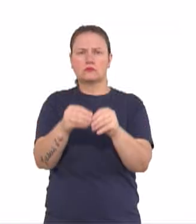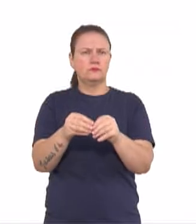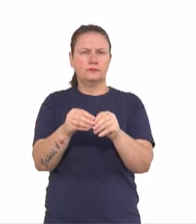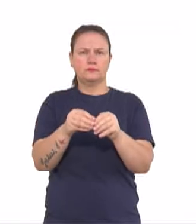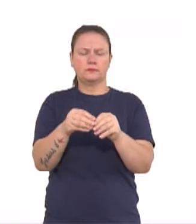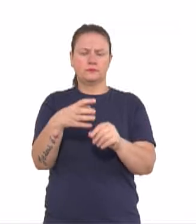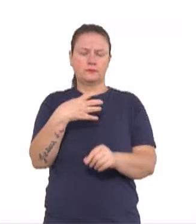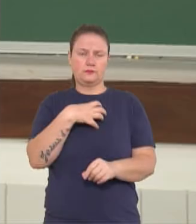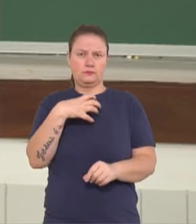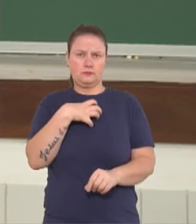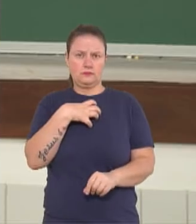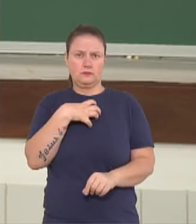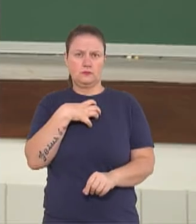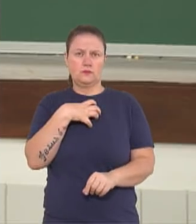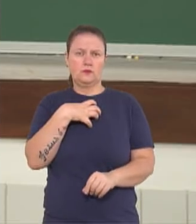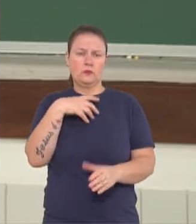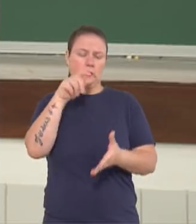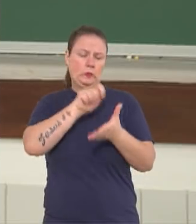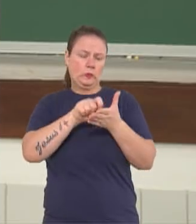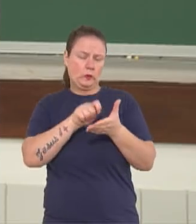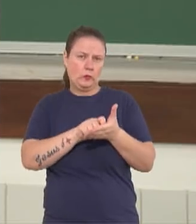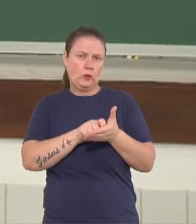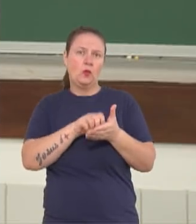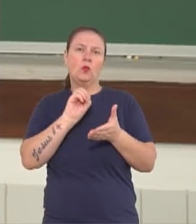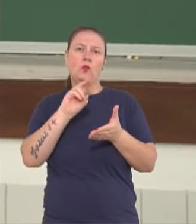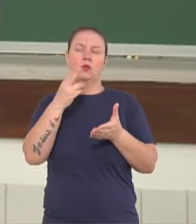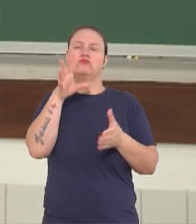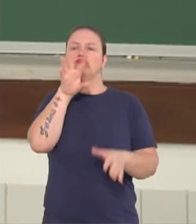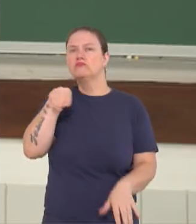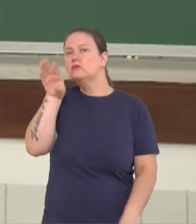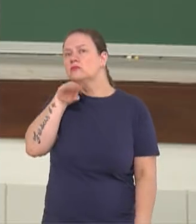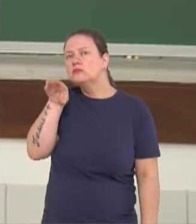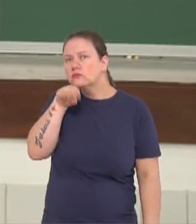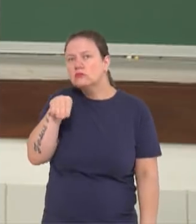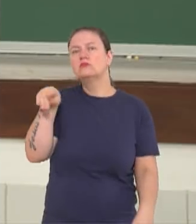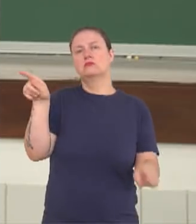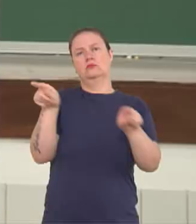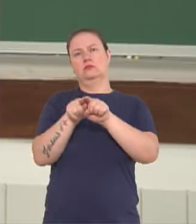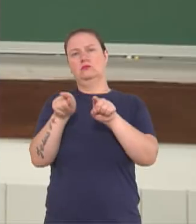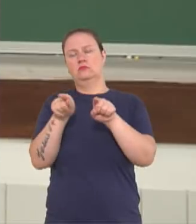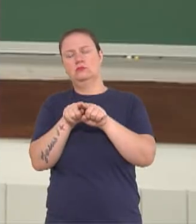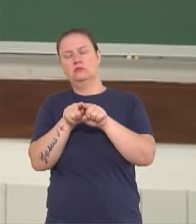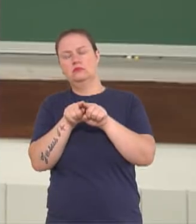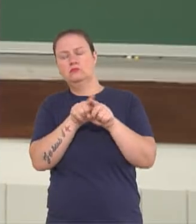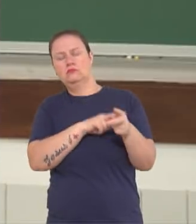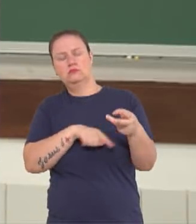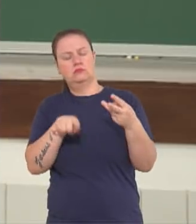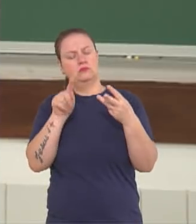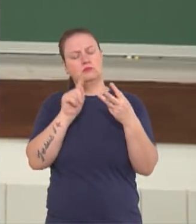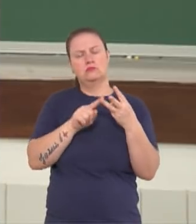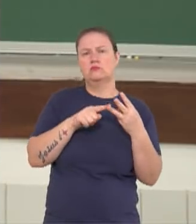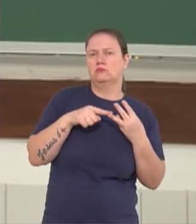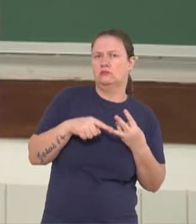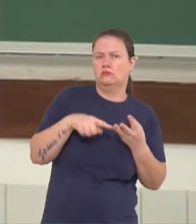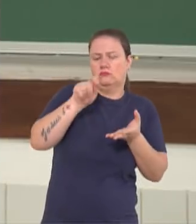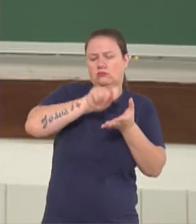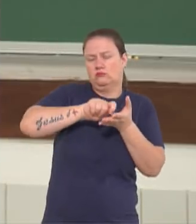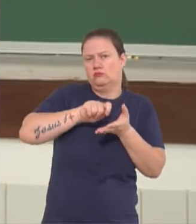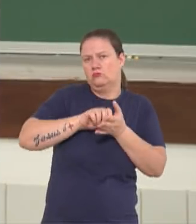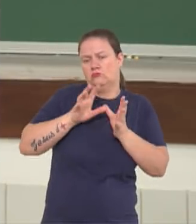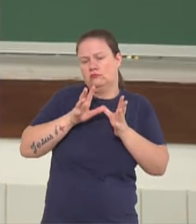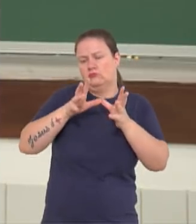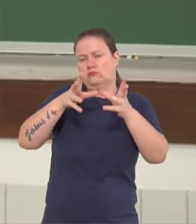sejam eles orais, sejam eles falados, na linguagem oral, né? sejam eles